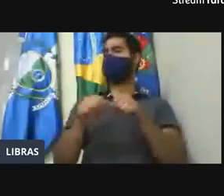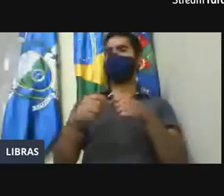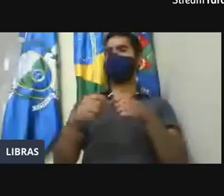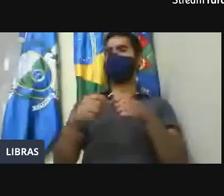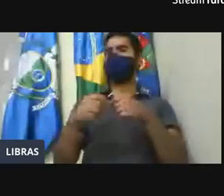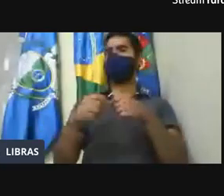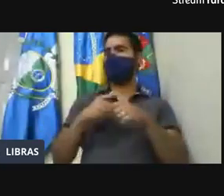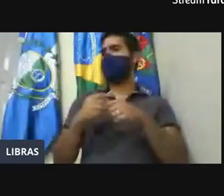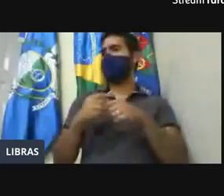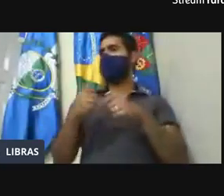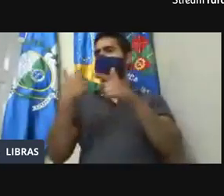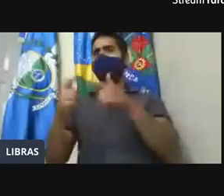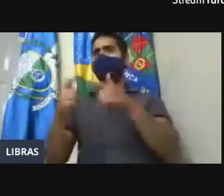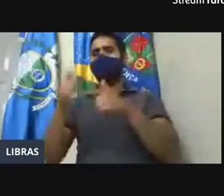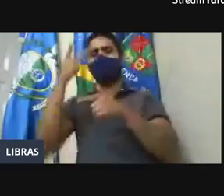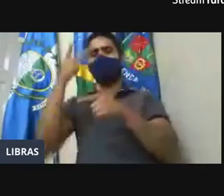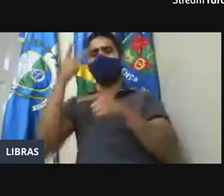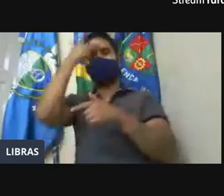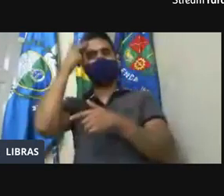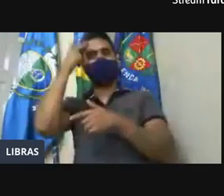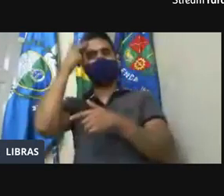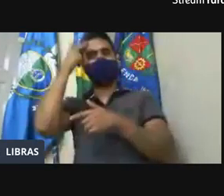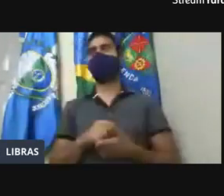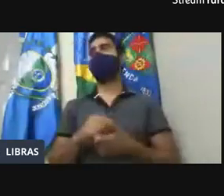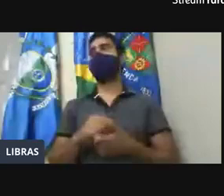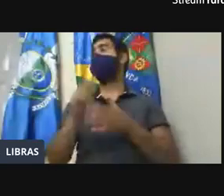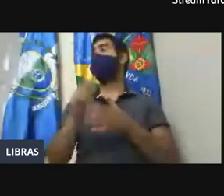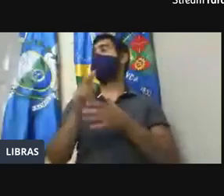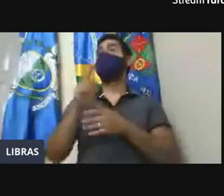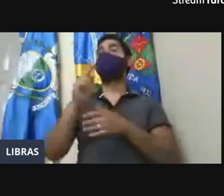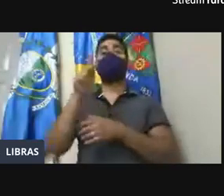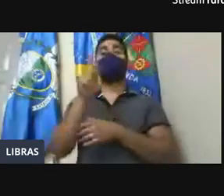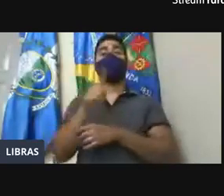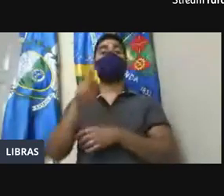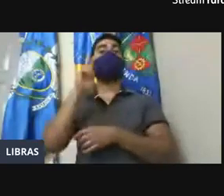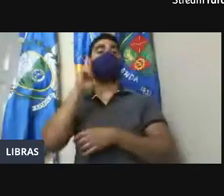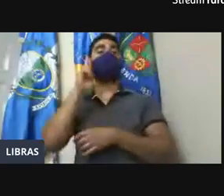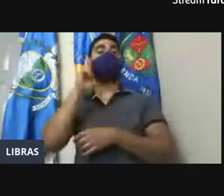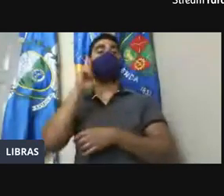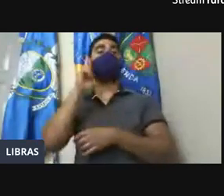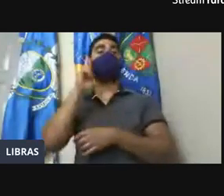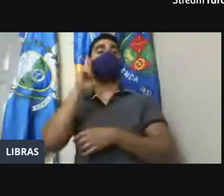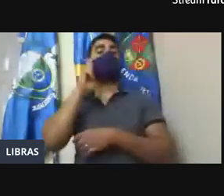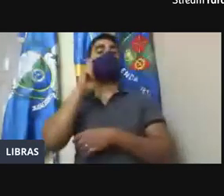evitarmos tragédias ou transtornos aos moradores. Valença, 15 de setembro, vereador professor Rafael.